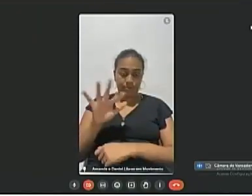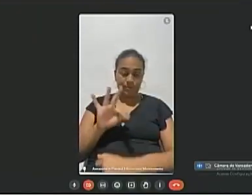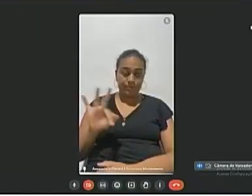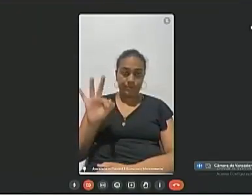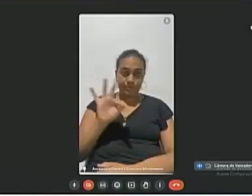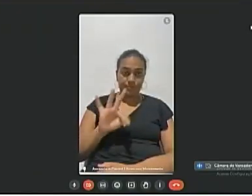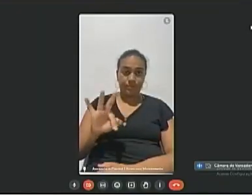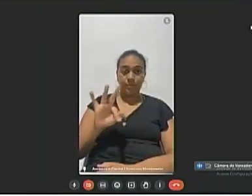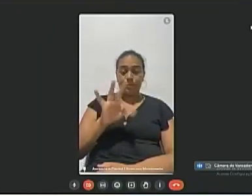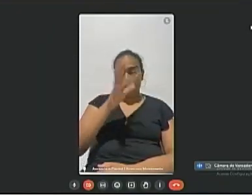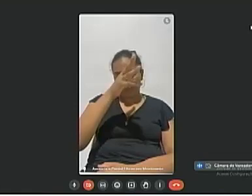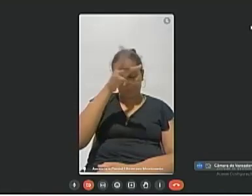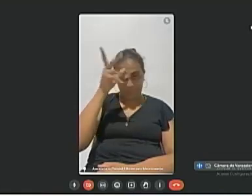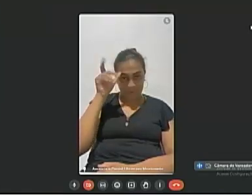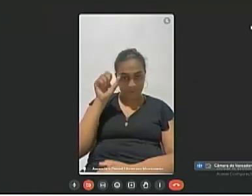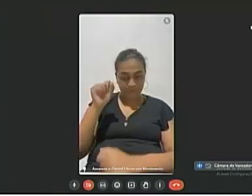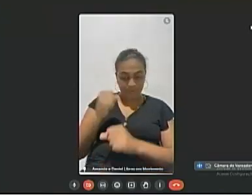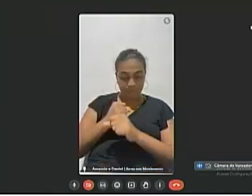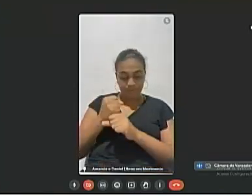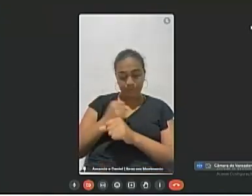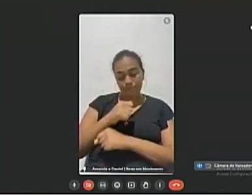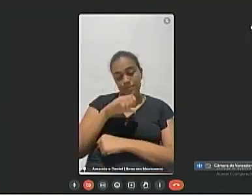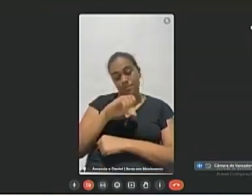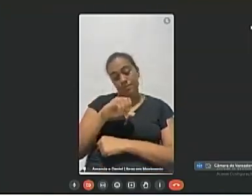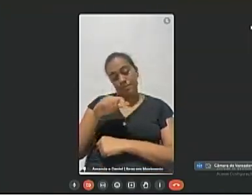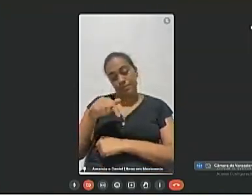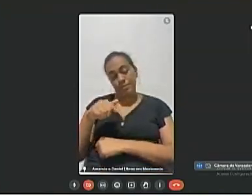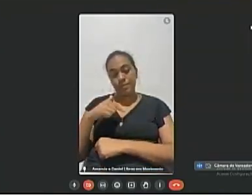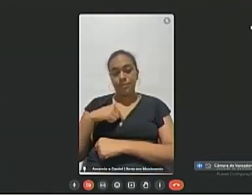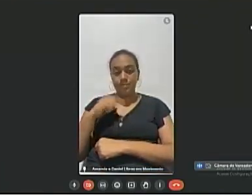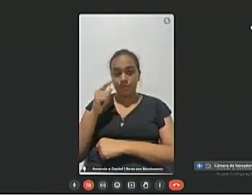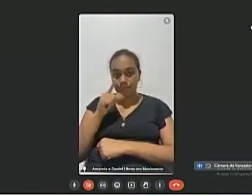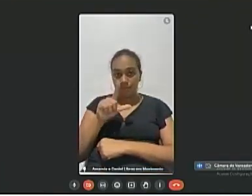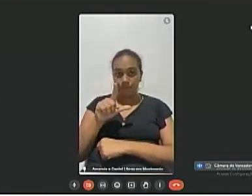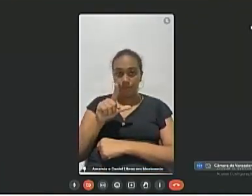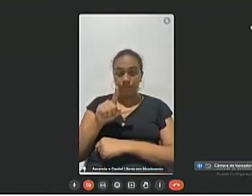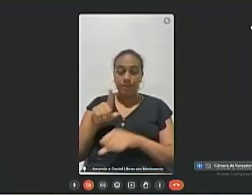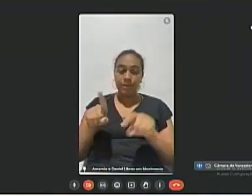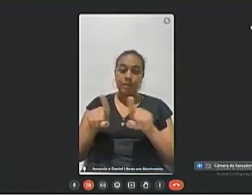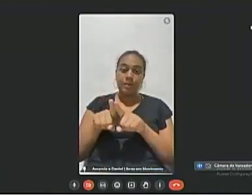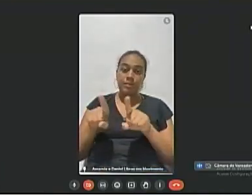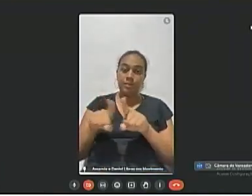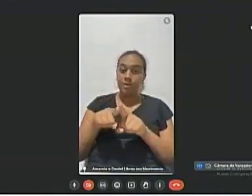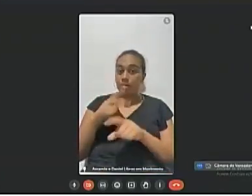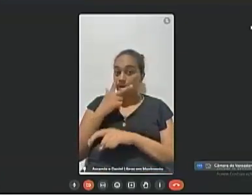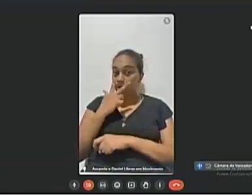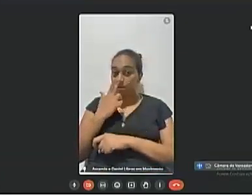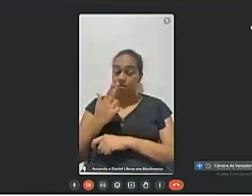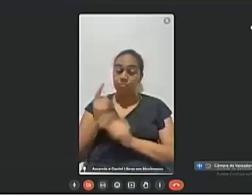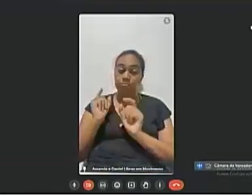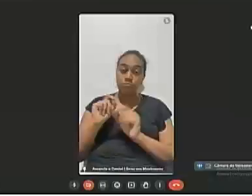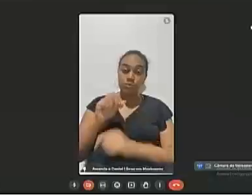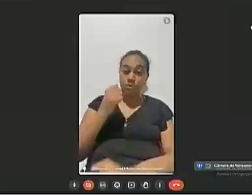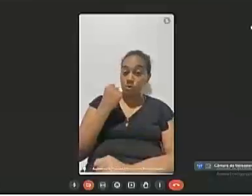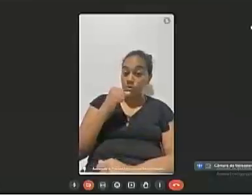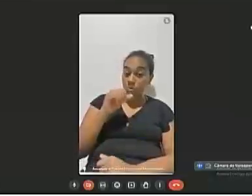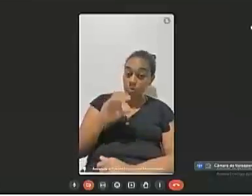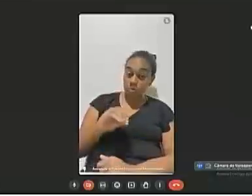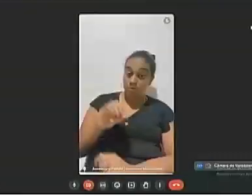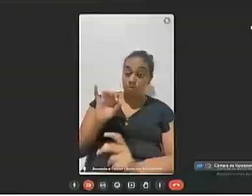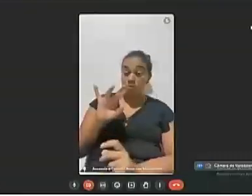do Rio Grande do Sul, em 97, eles trabalharam em parceria com a Secporpred. E eles acharam, ao invés de 8, 12